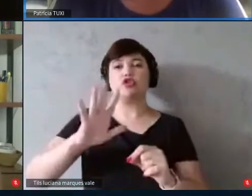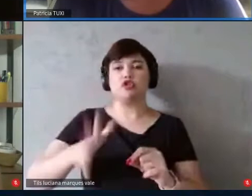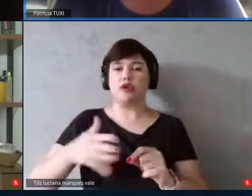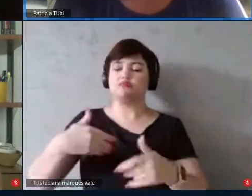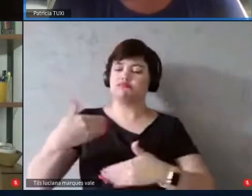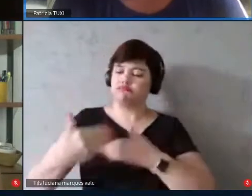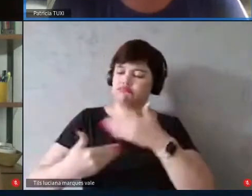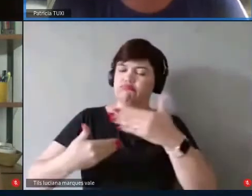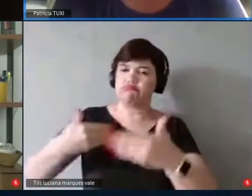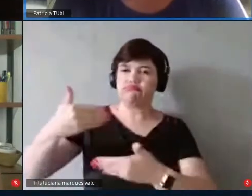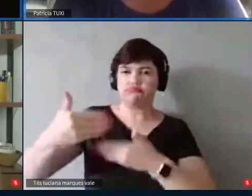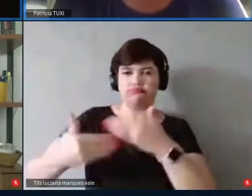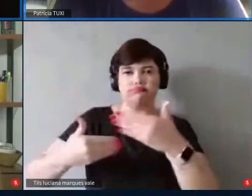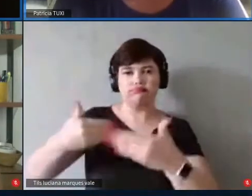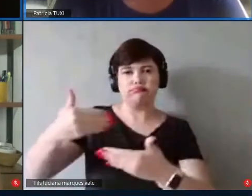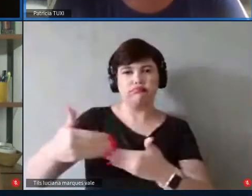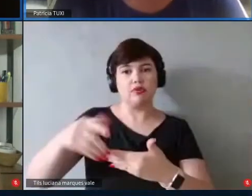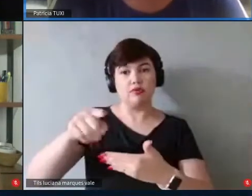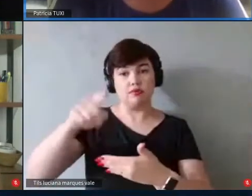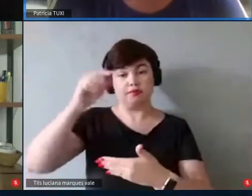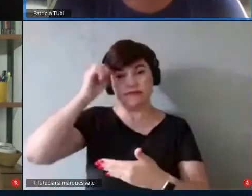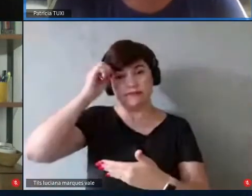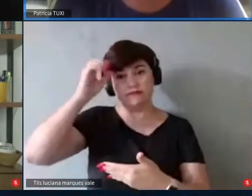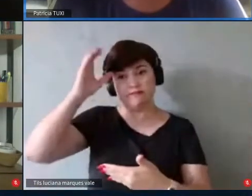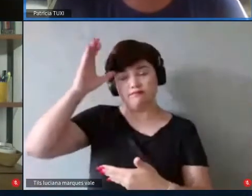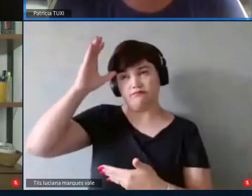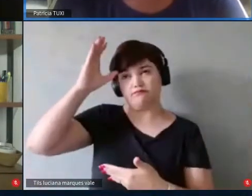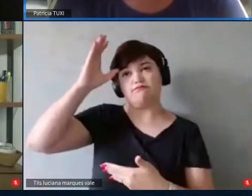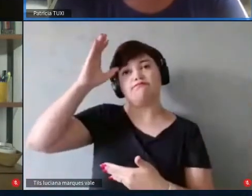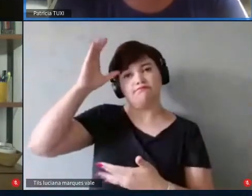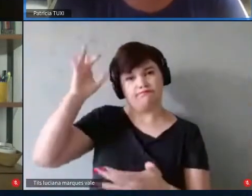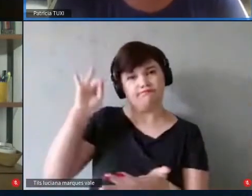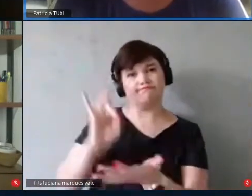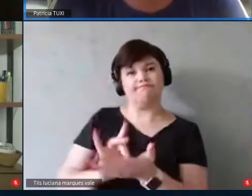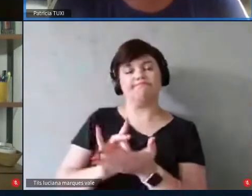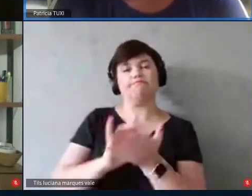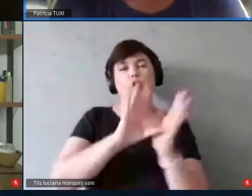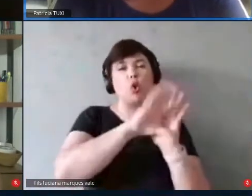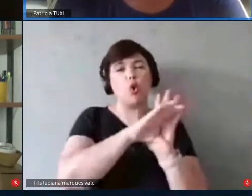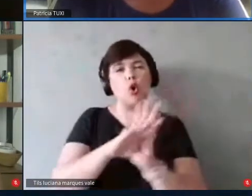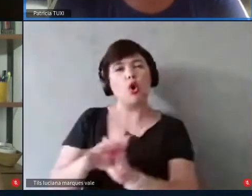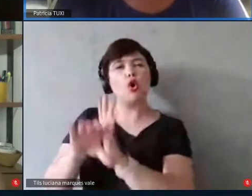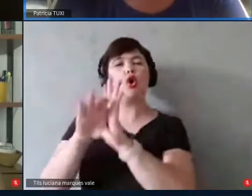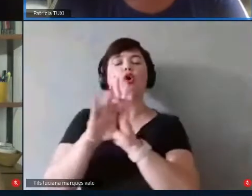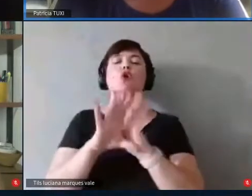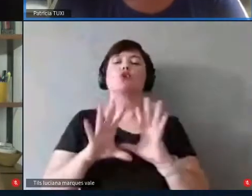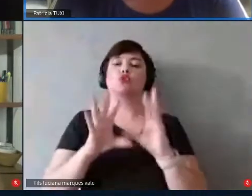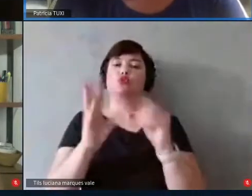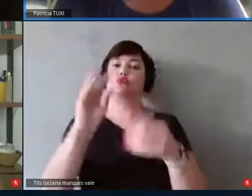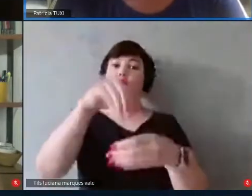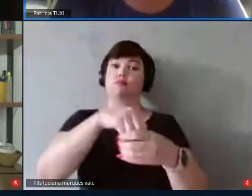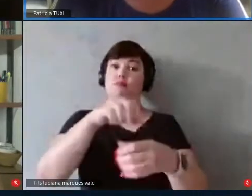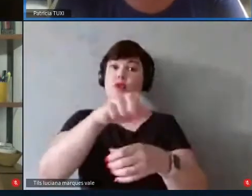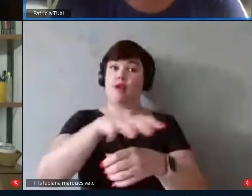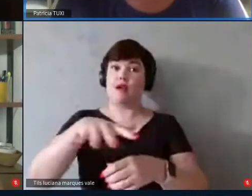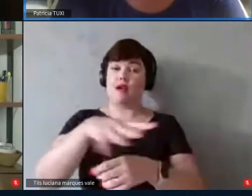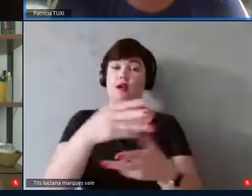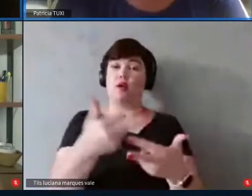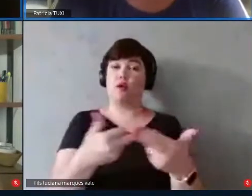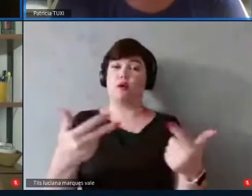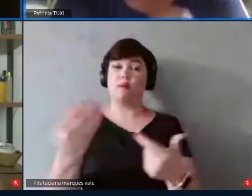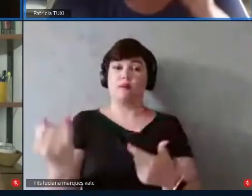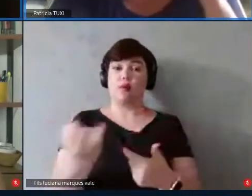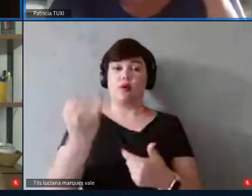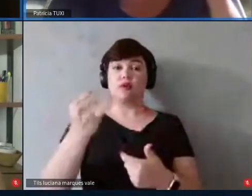mas você se apropriou realmente dos conceitos e trouxe para a área algo muito